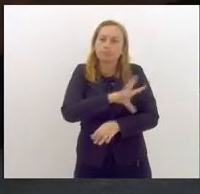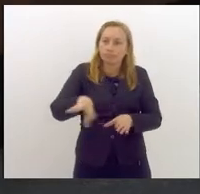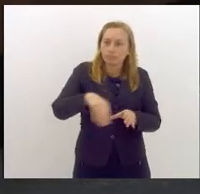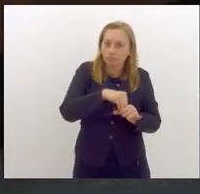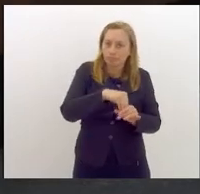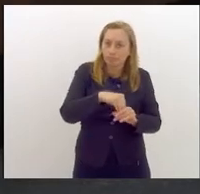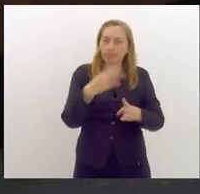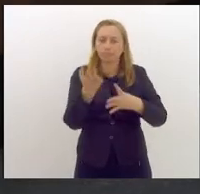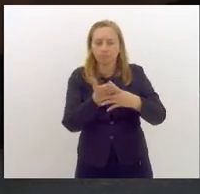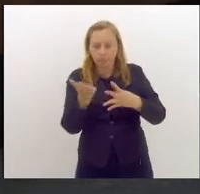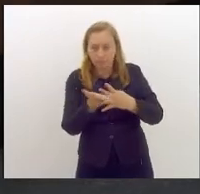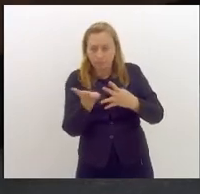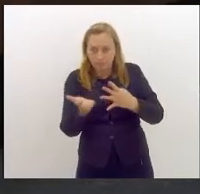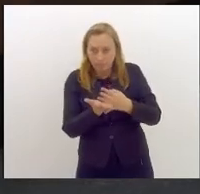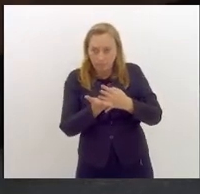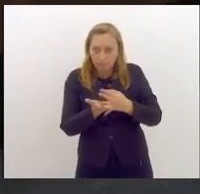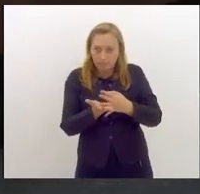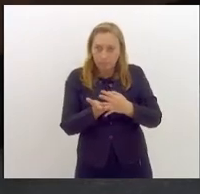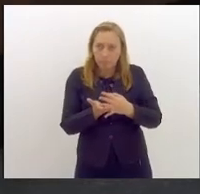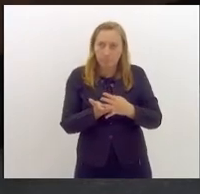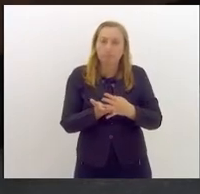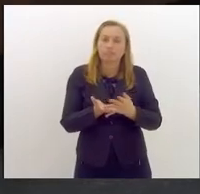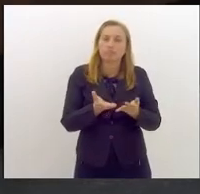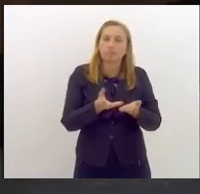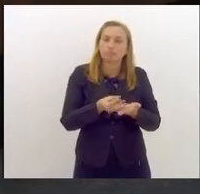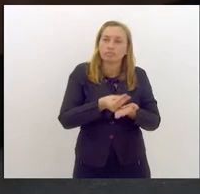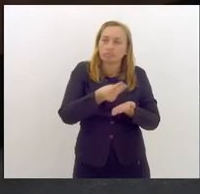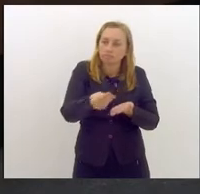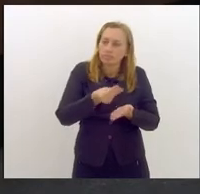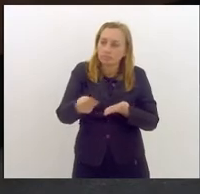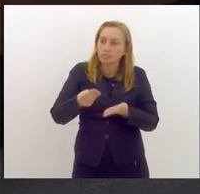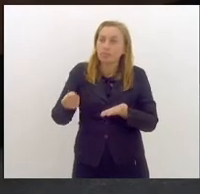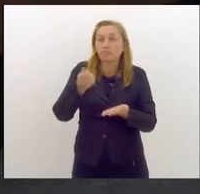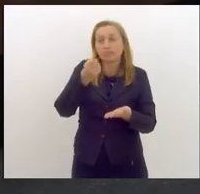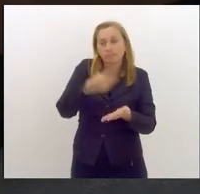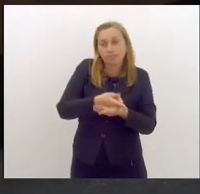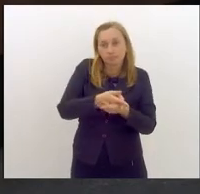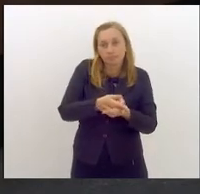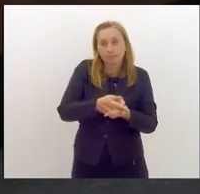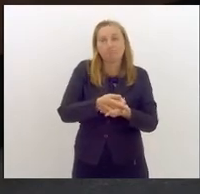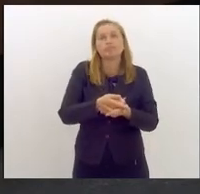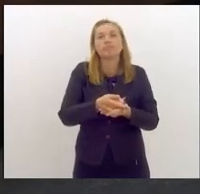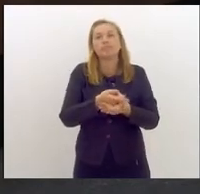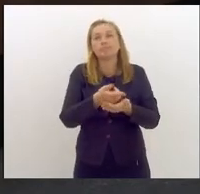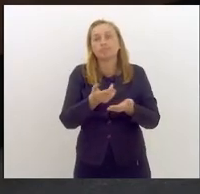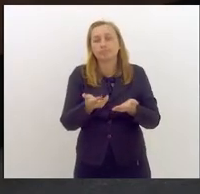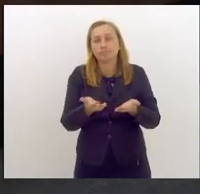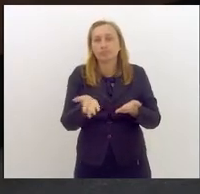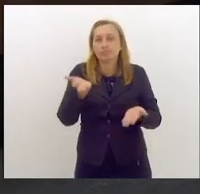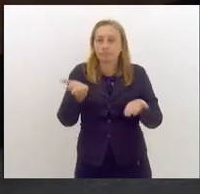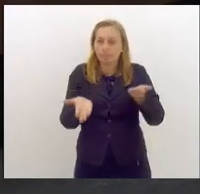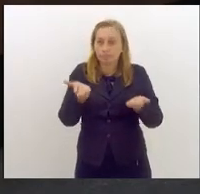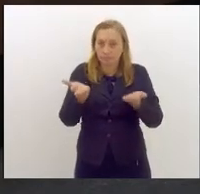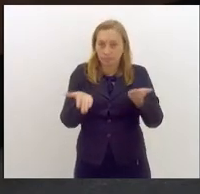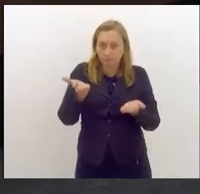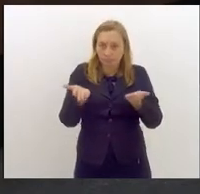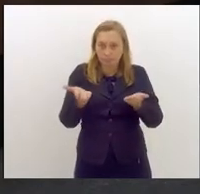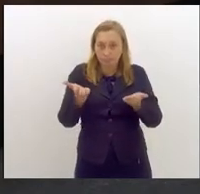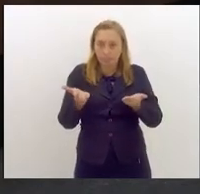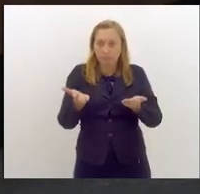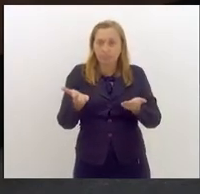que as parcelas progressas fossem ressarcidas mas com moderação de modo anônimo que lá né